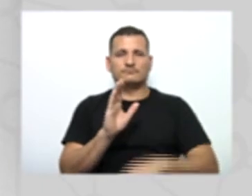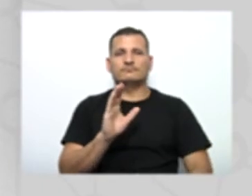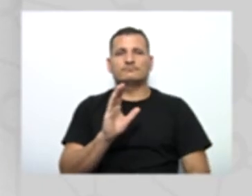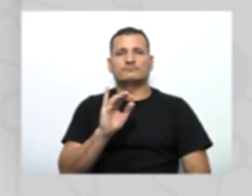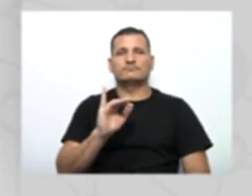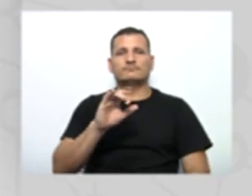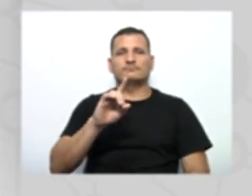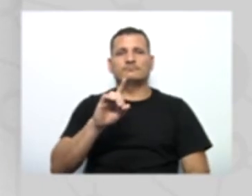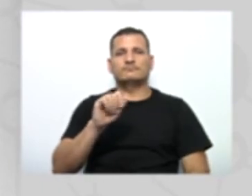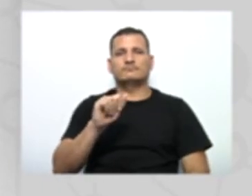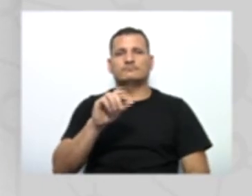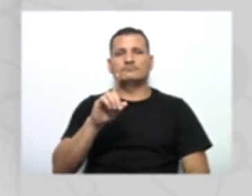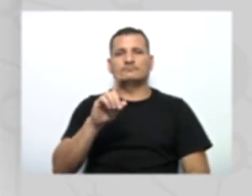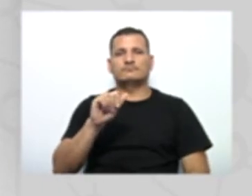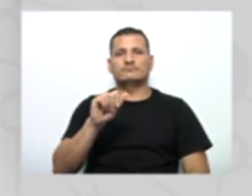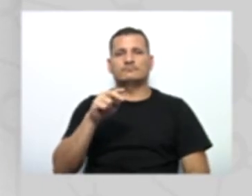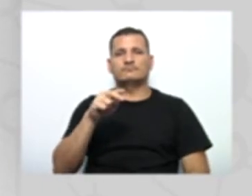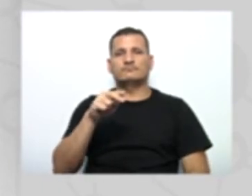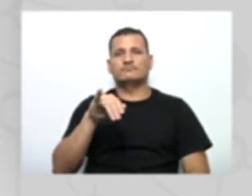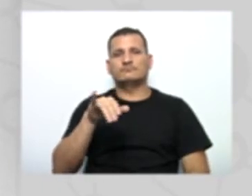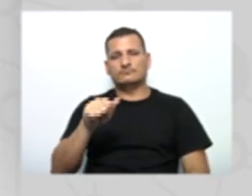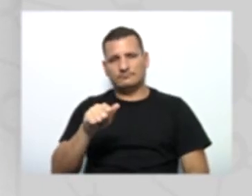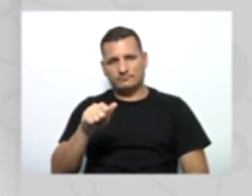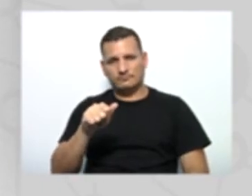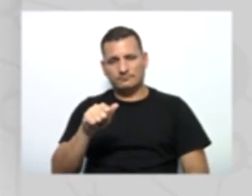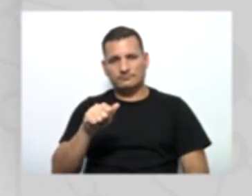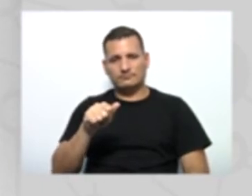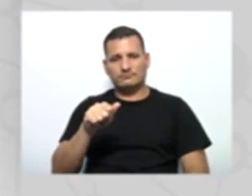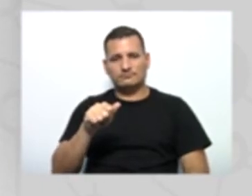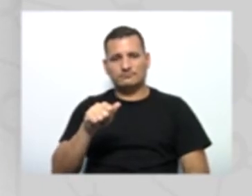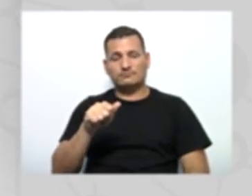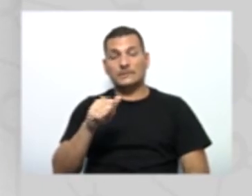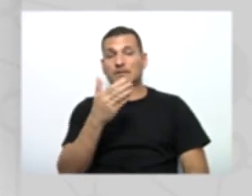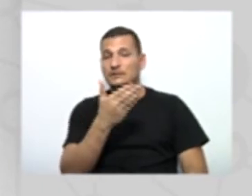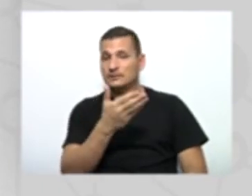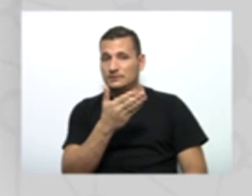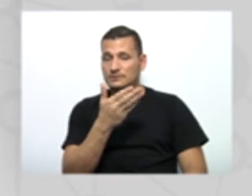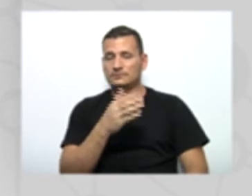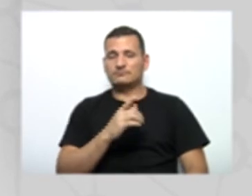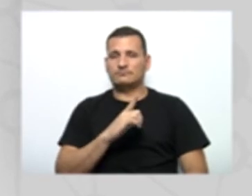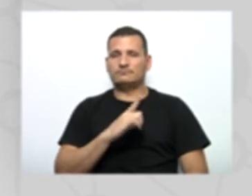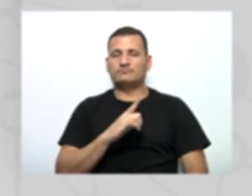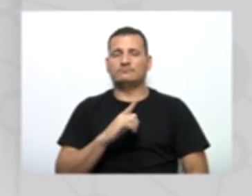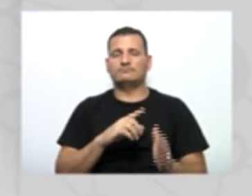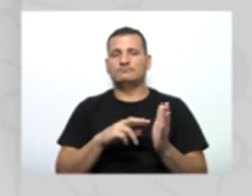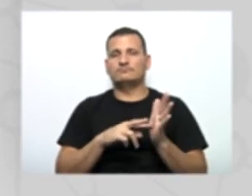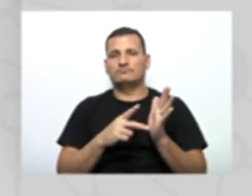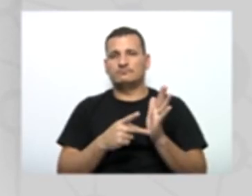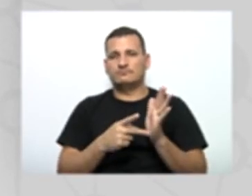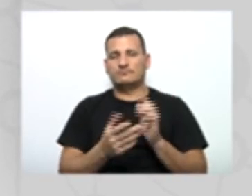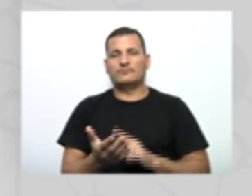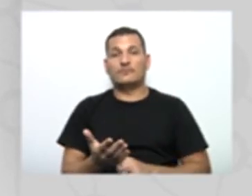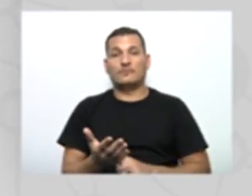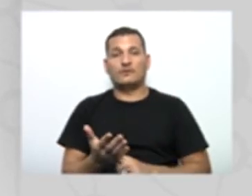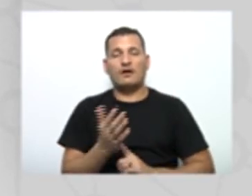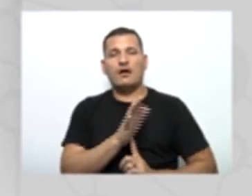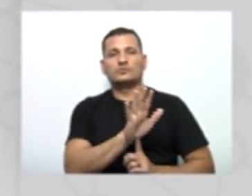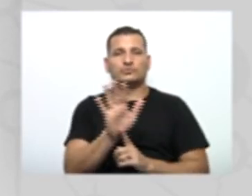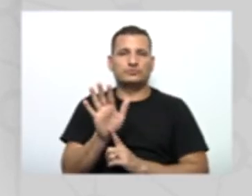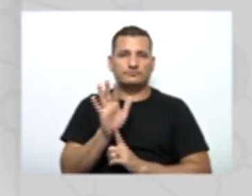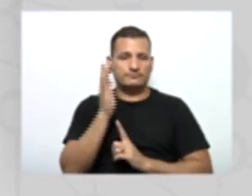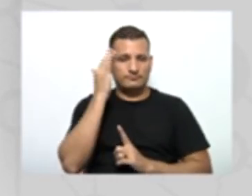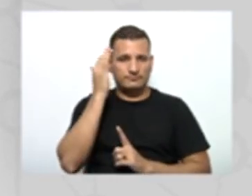esse conceito do dicionário da Academia de Ciências de Lisboa, que nos ajuda a compreender. A palavra